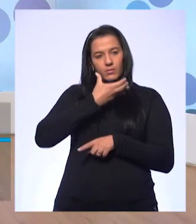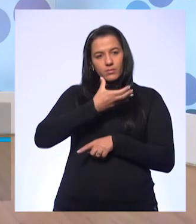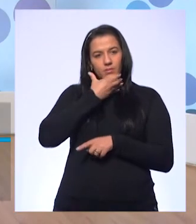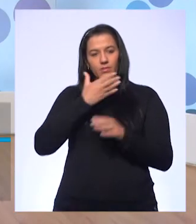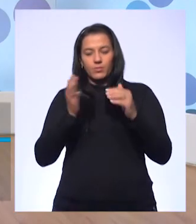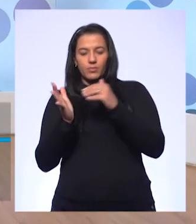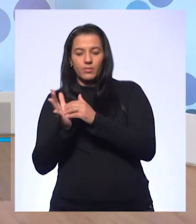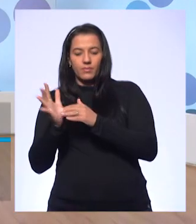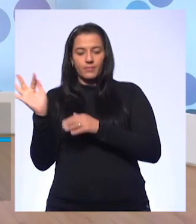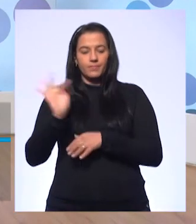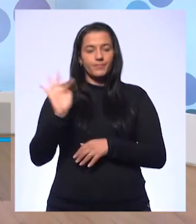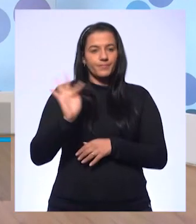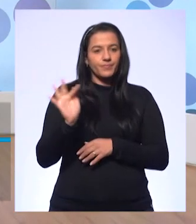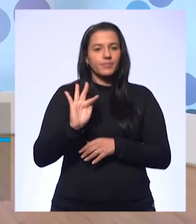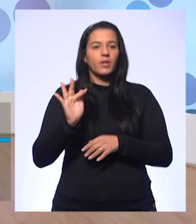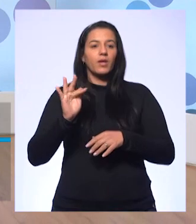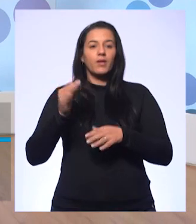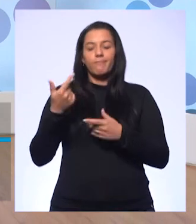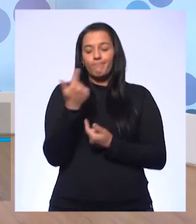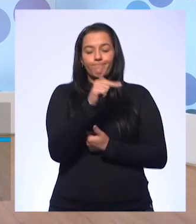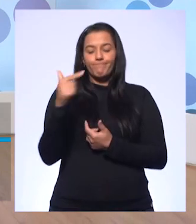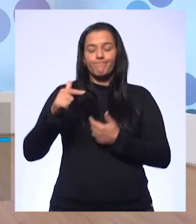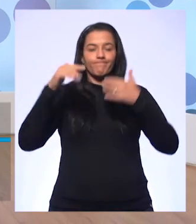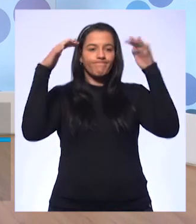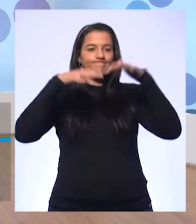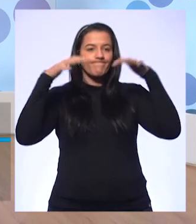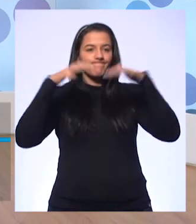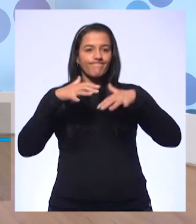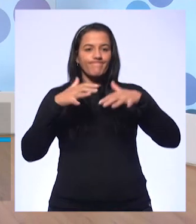né? Só de julho a agosto que as chuvas começam. E era de